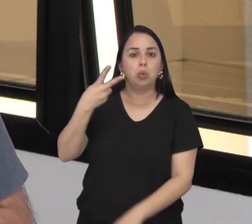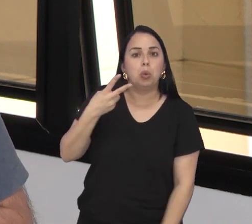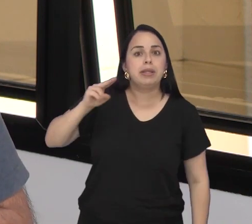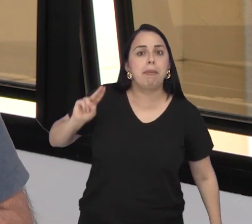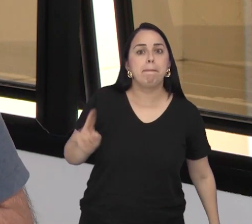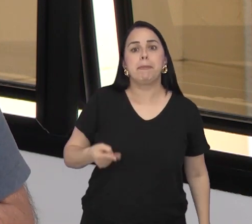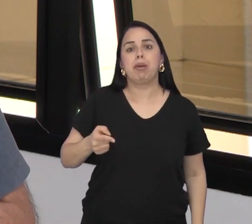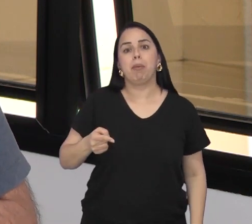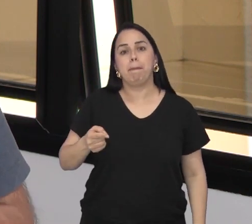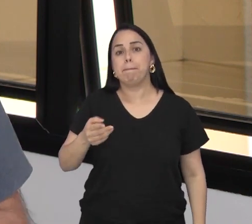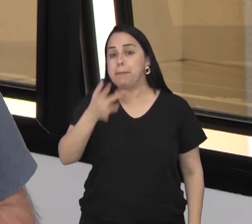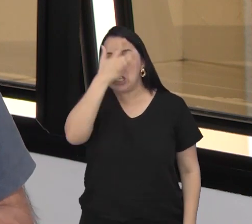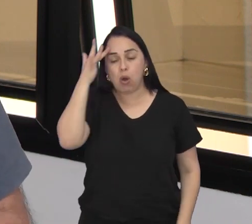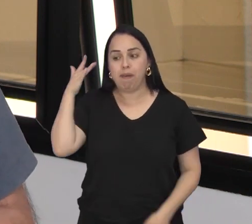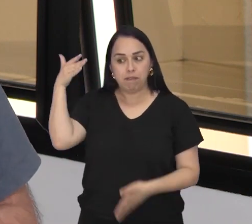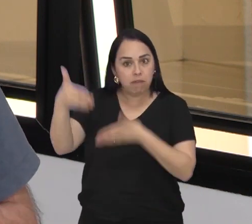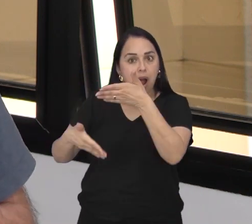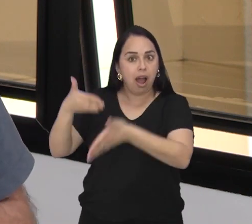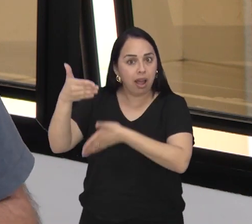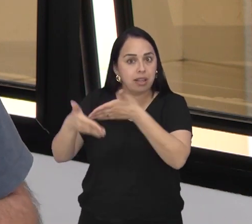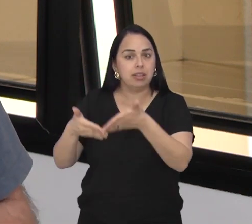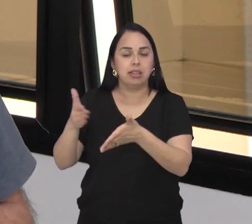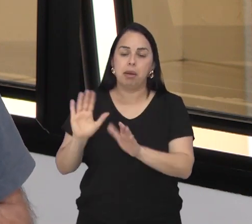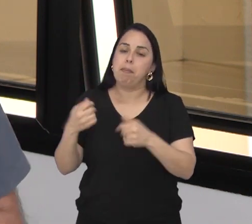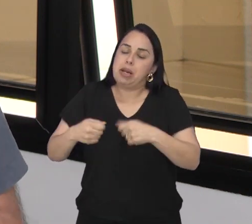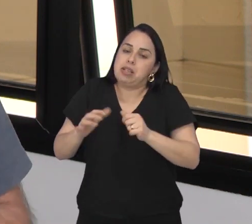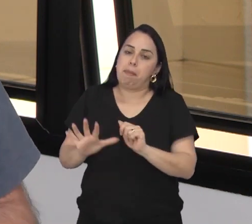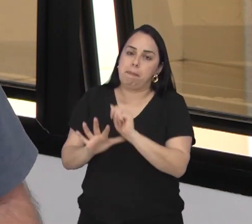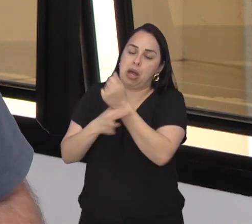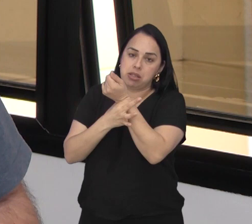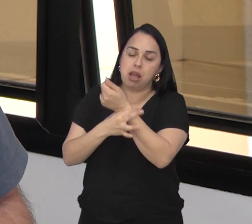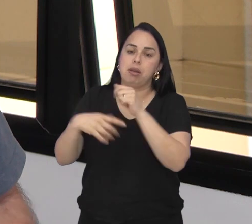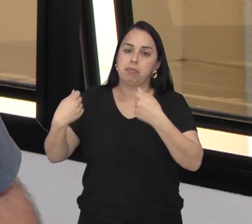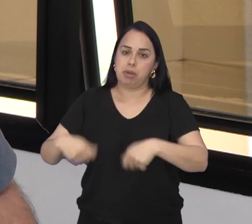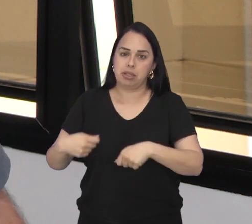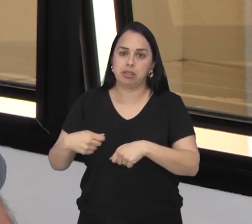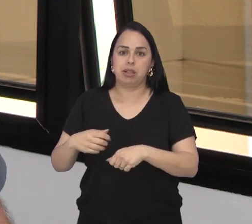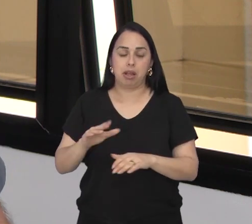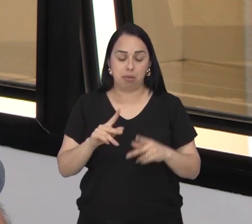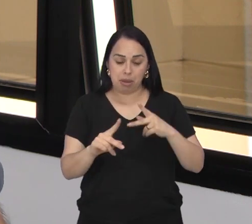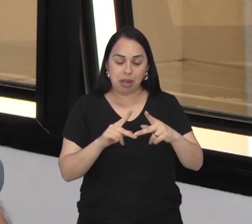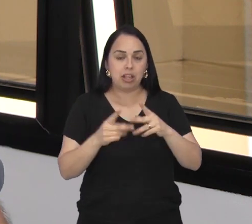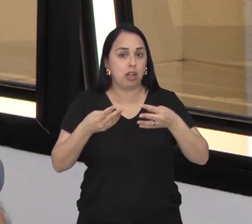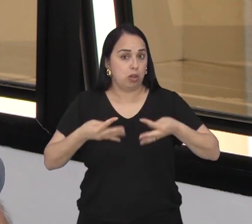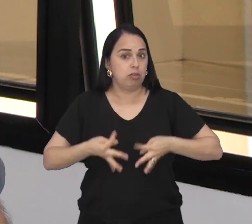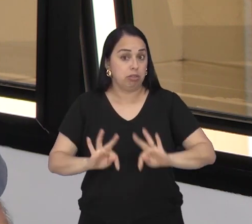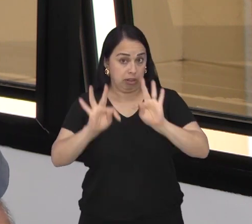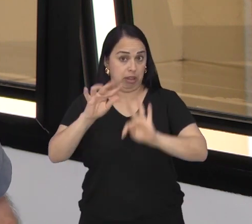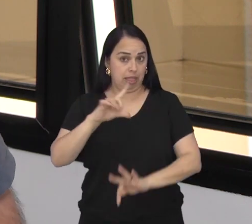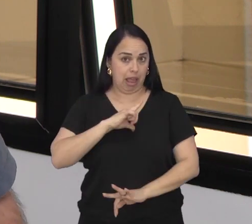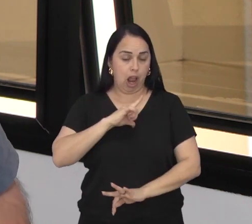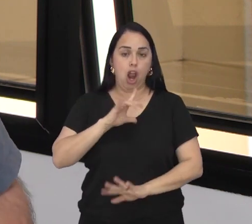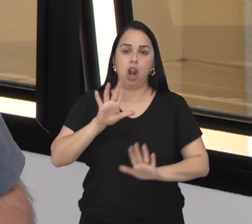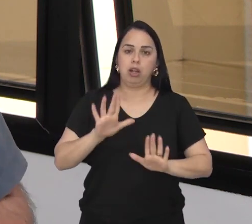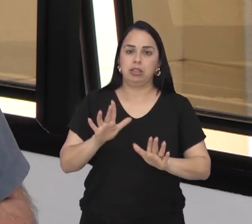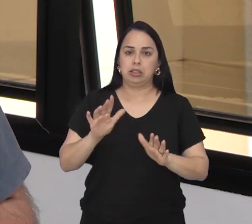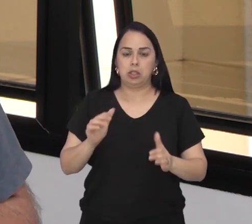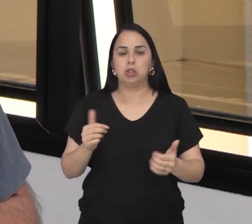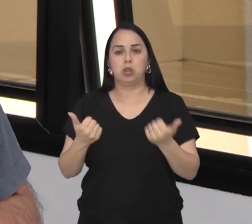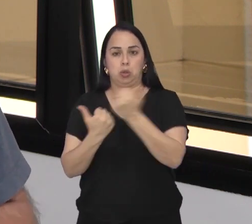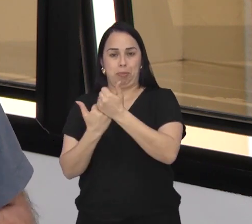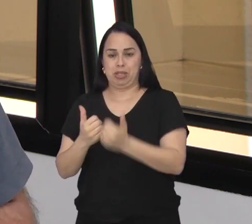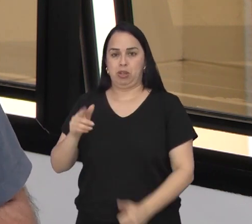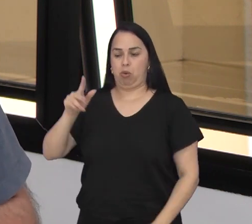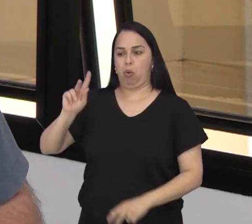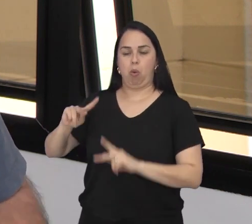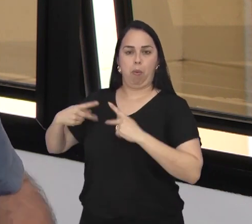passam lá por semana. E a segurança, né, cada vez mais a gente precisa pensar em segurança. Nossa cidade é uma cidade tecnológica, claro, nada substitui